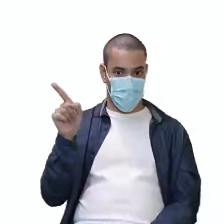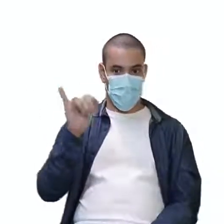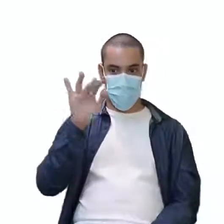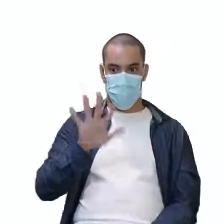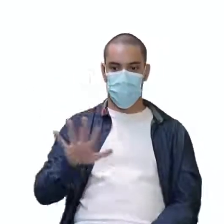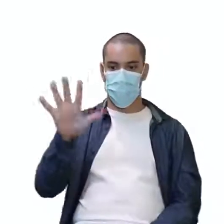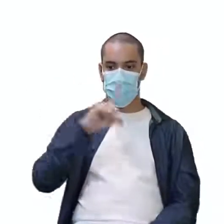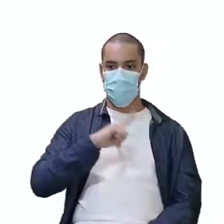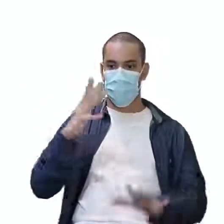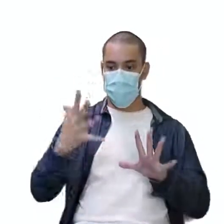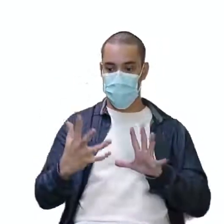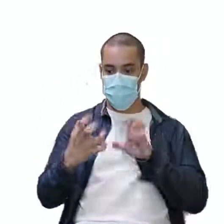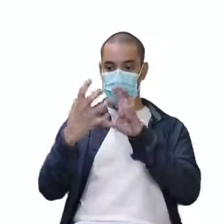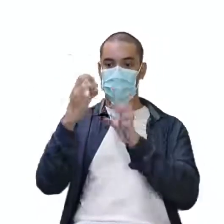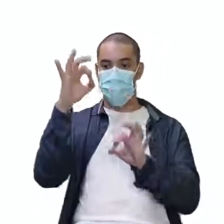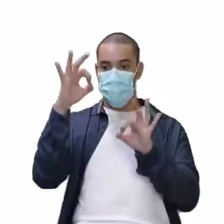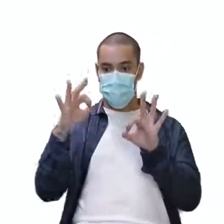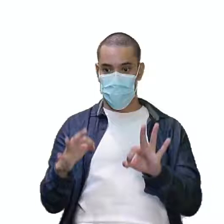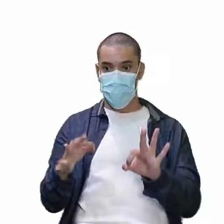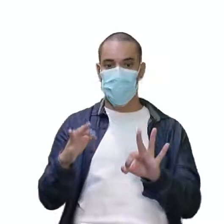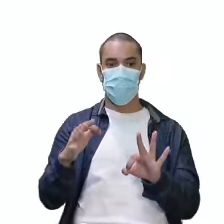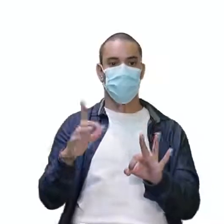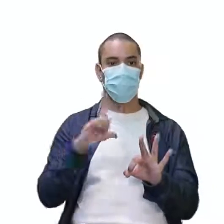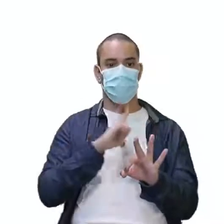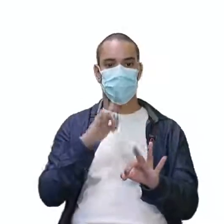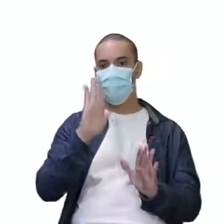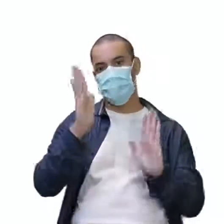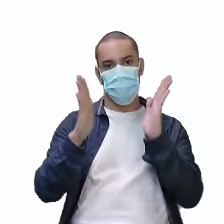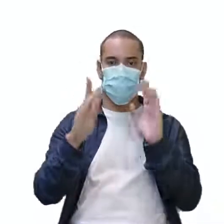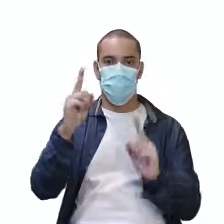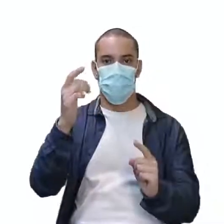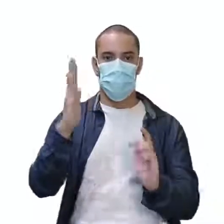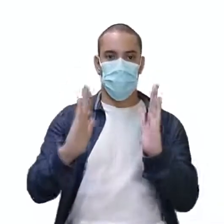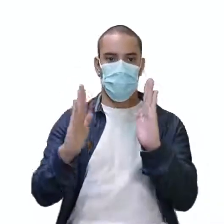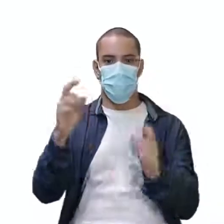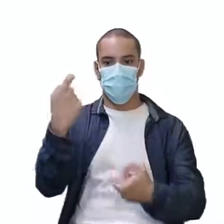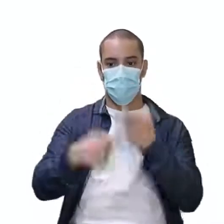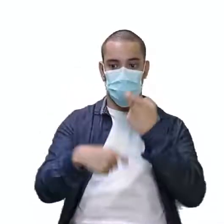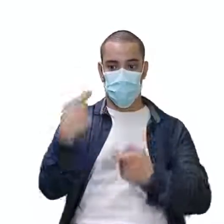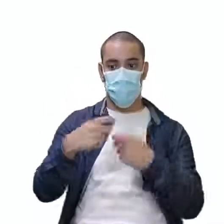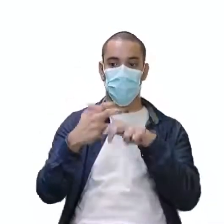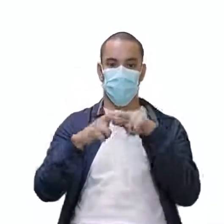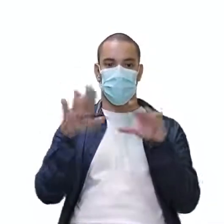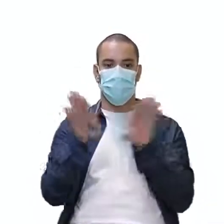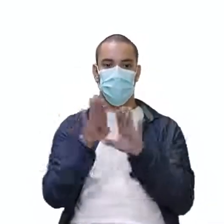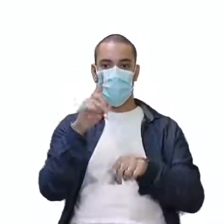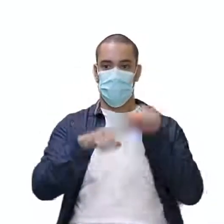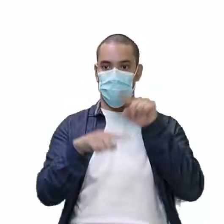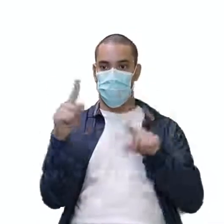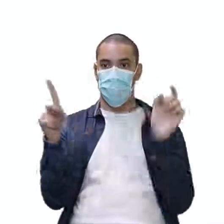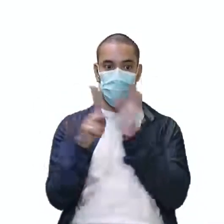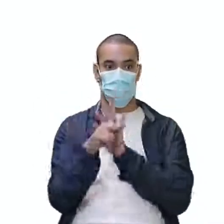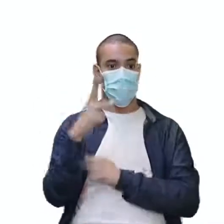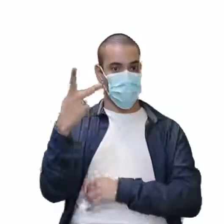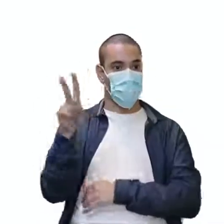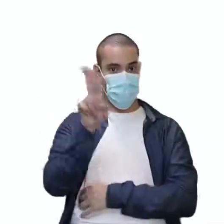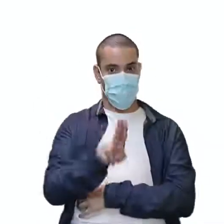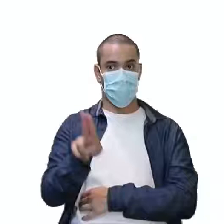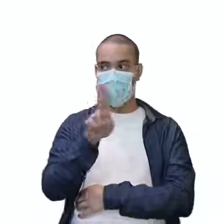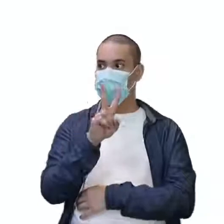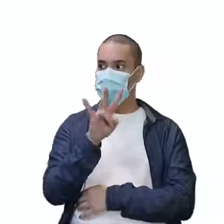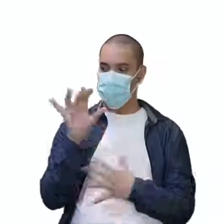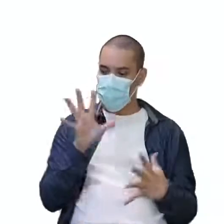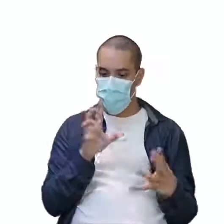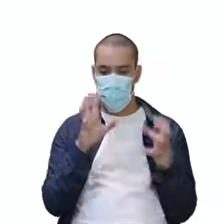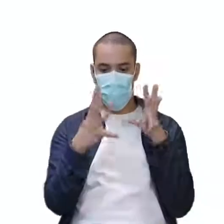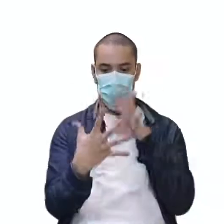ali brigando, normalmente para o processo de acasalamento. Então, também é um recurso que eles vão estar